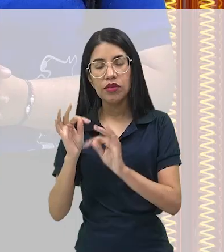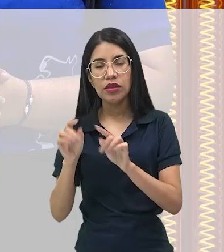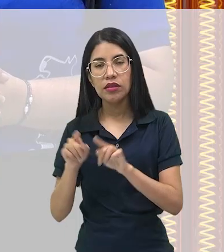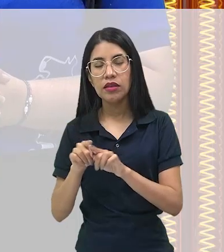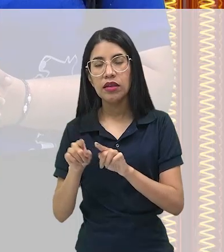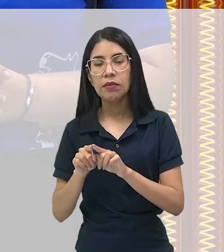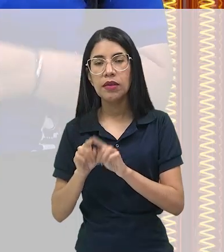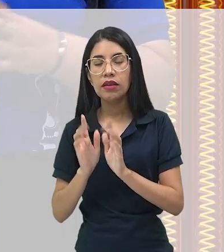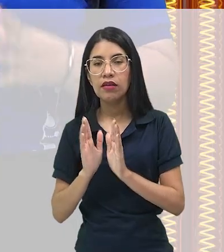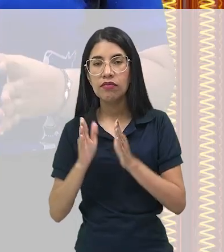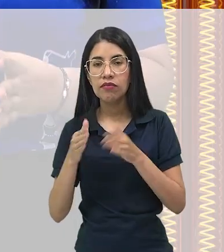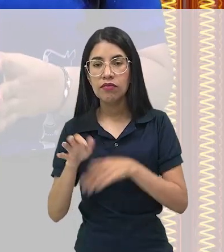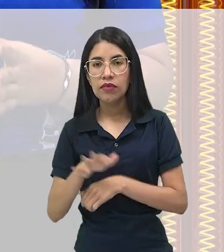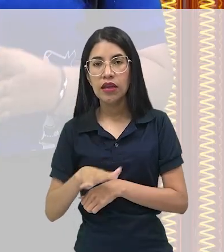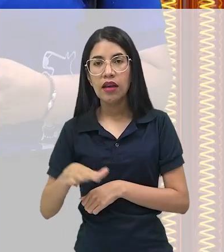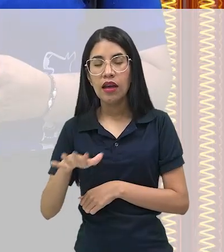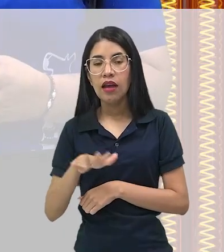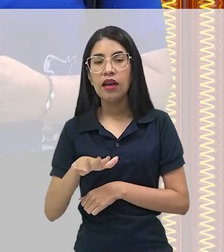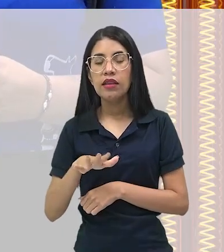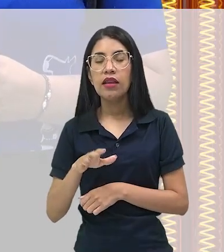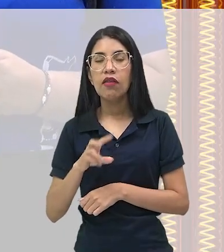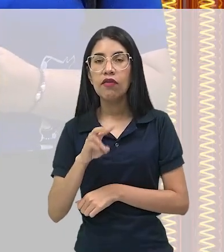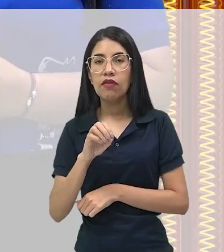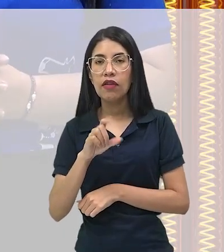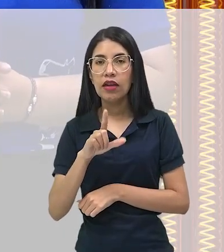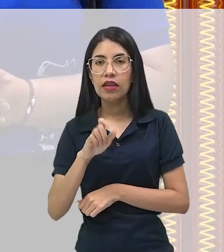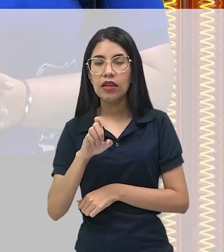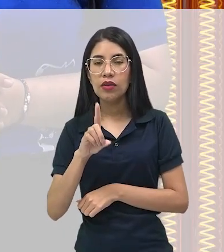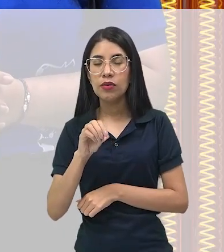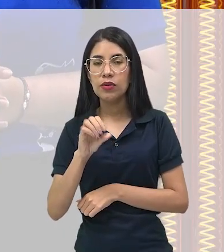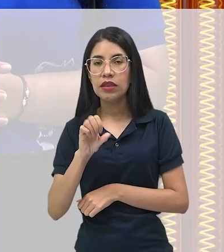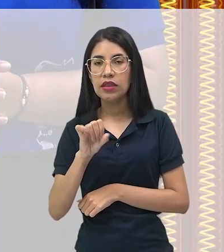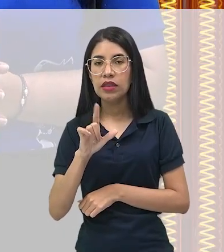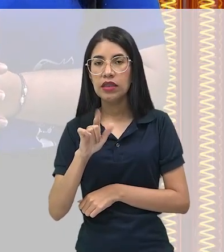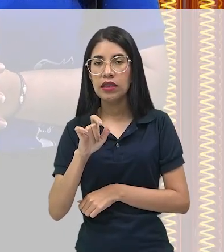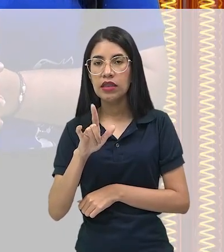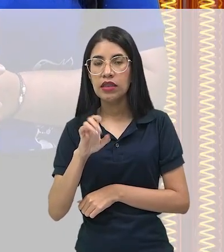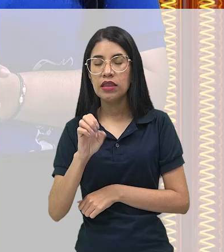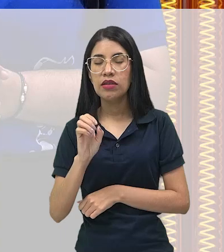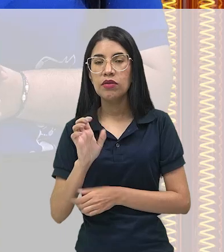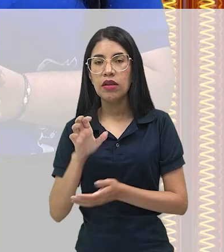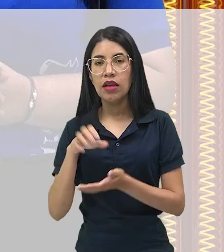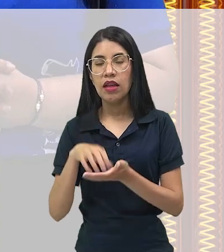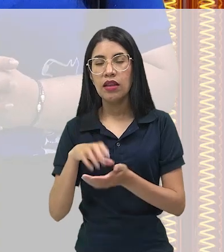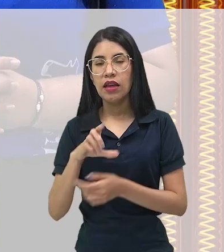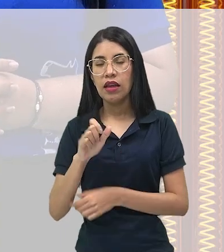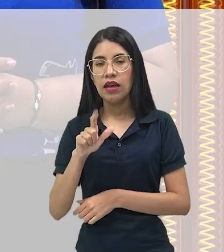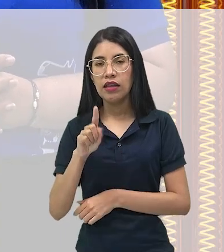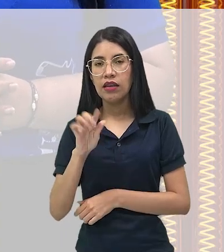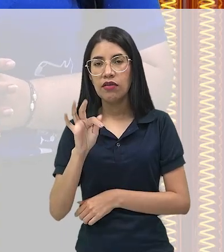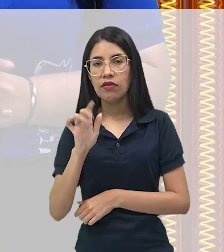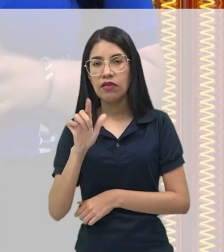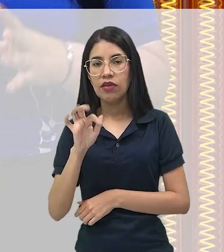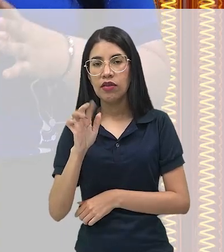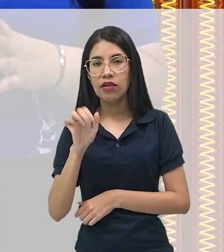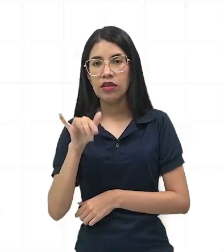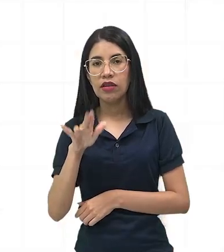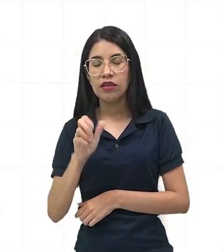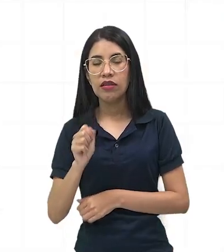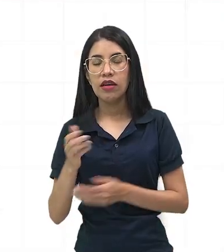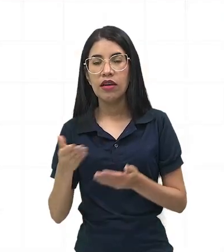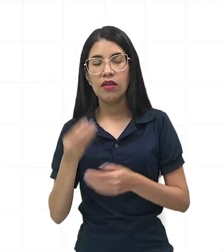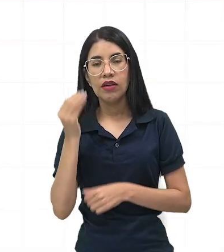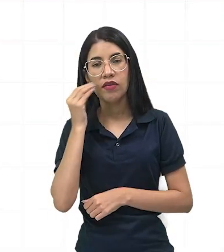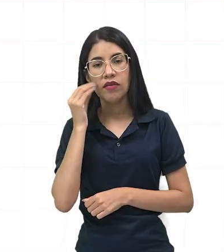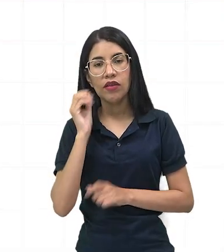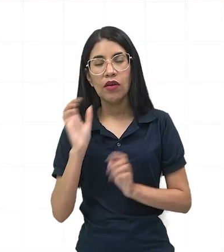ali voltado, dentro da região do Vale do Silício, que se localiza na Califórnia. Na sequência, a gente verifica, então, agora como se